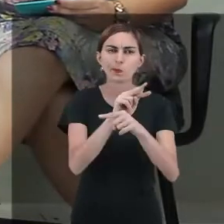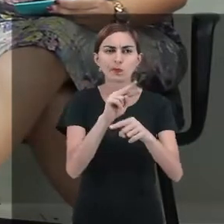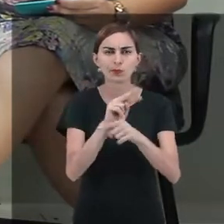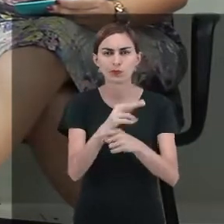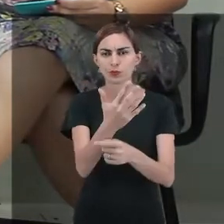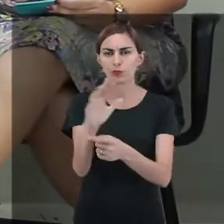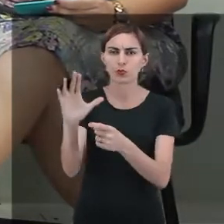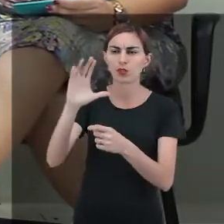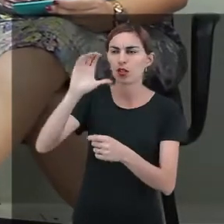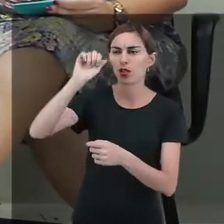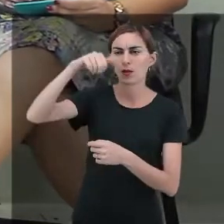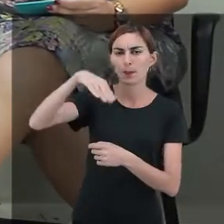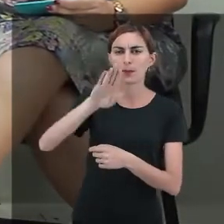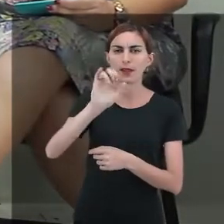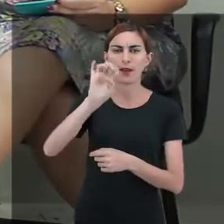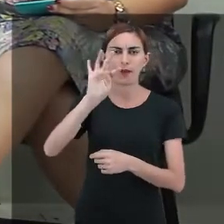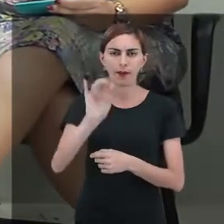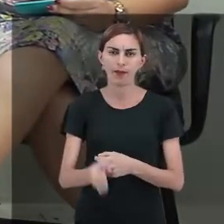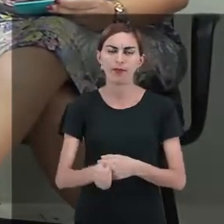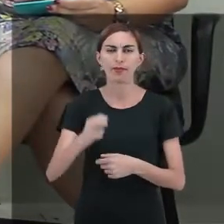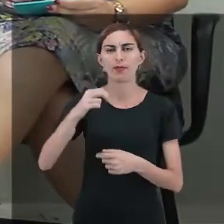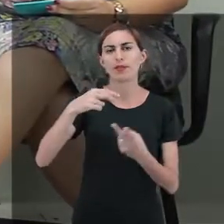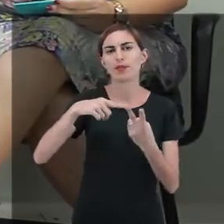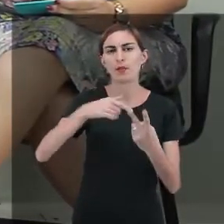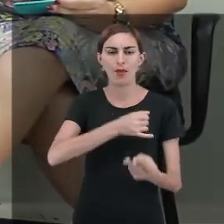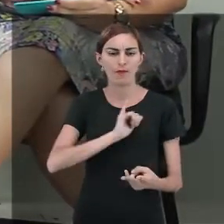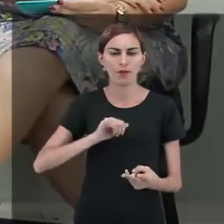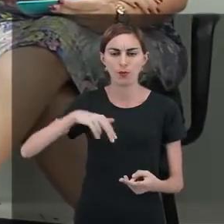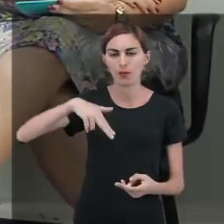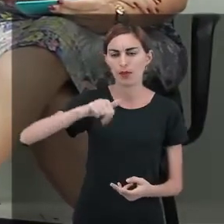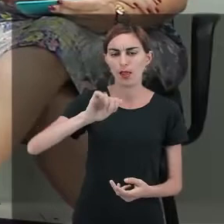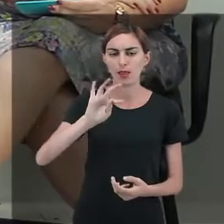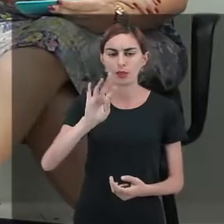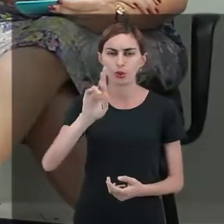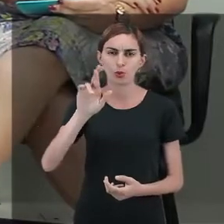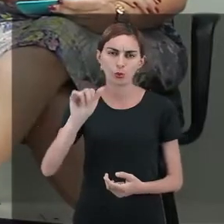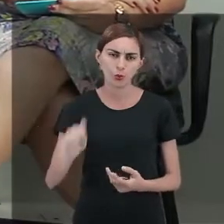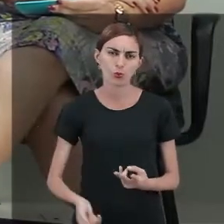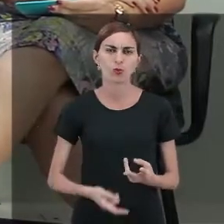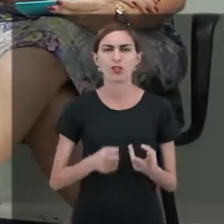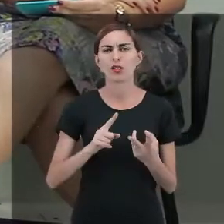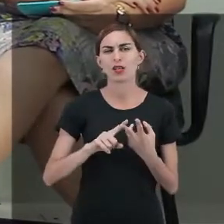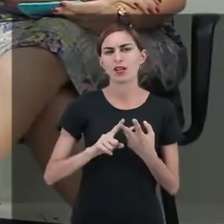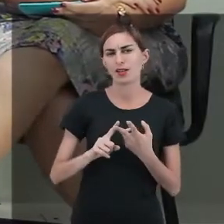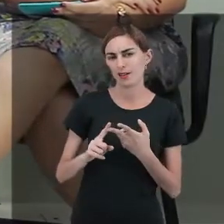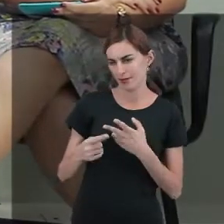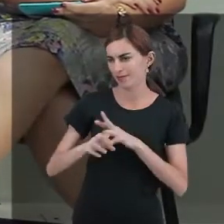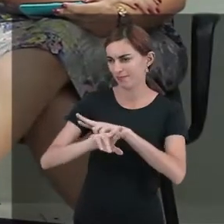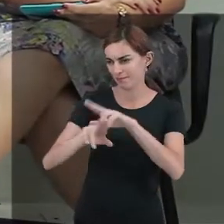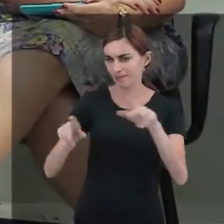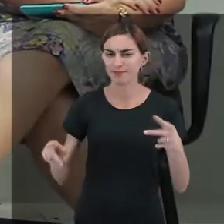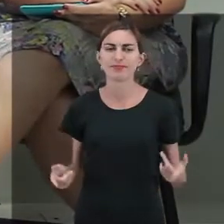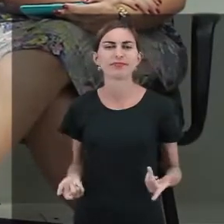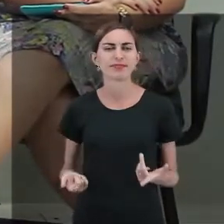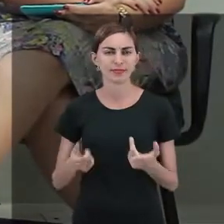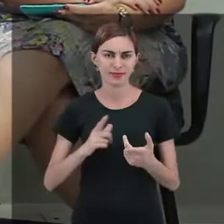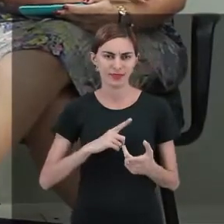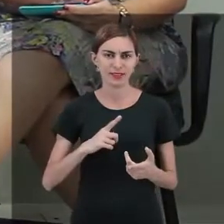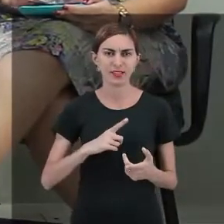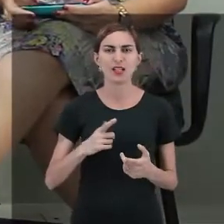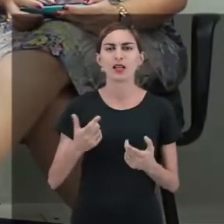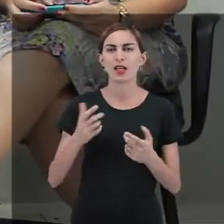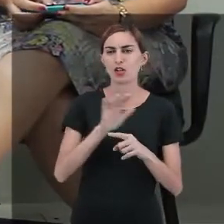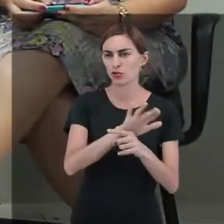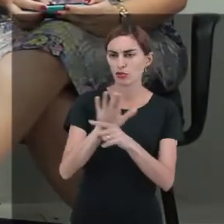refis, grandes empresas como Natura e grandes outras também. Até a Coca-Cola que hoje está utilizando Coca-Cola retornável, se preocupando com o